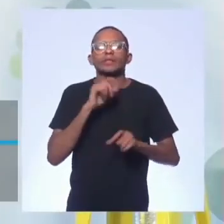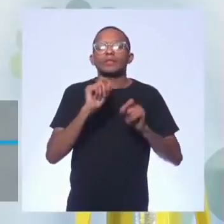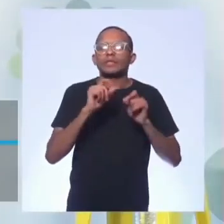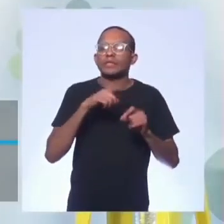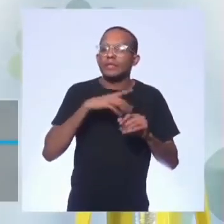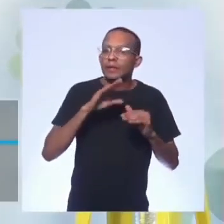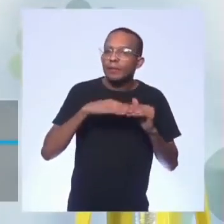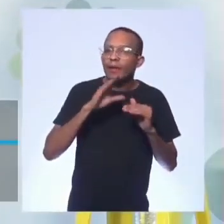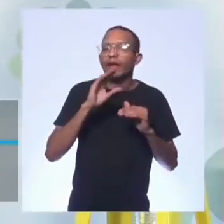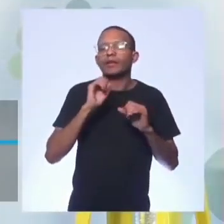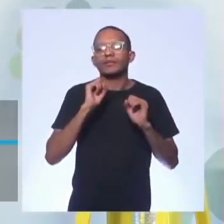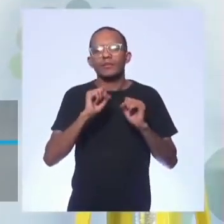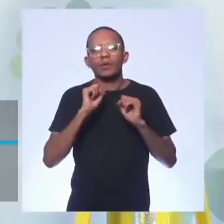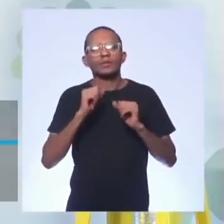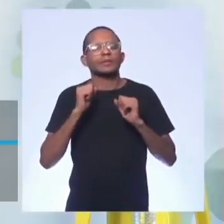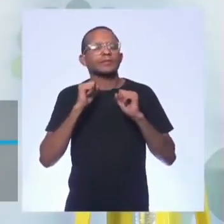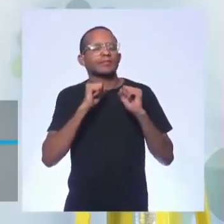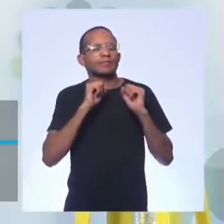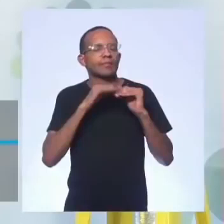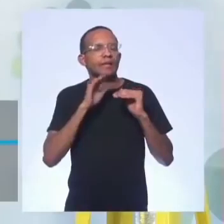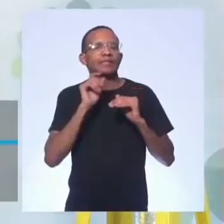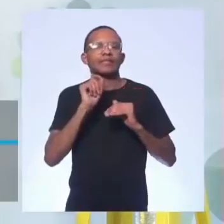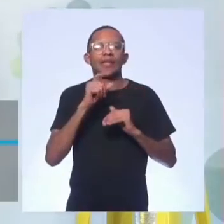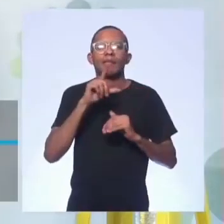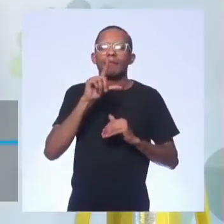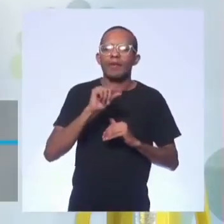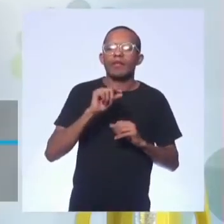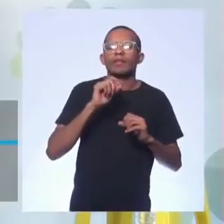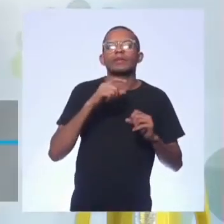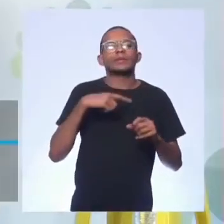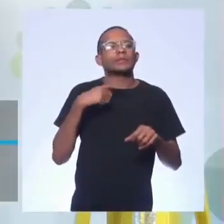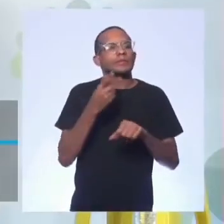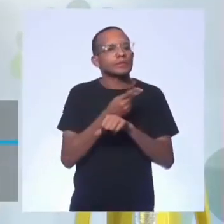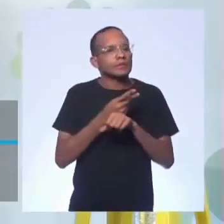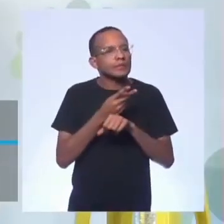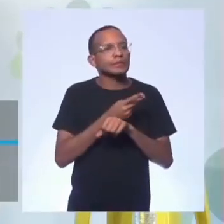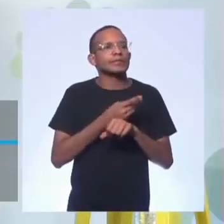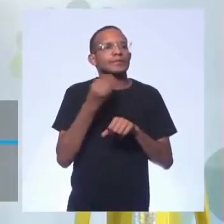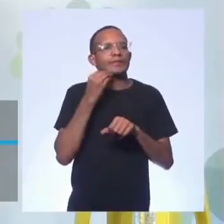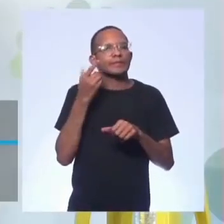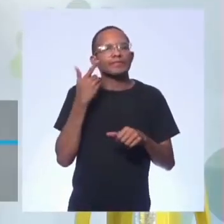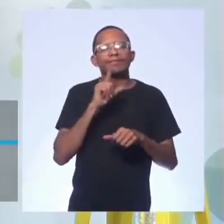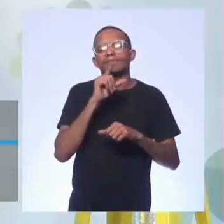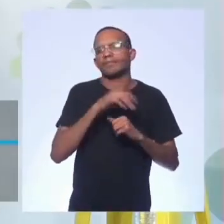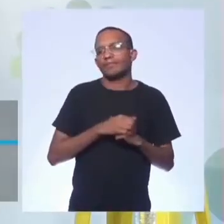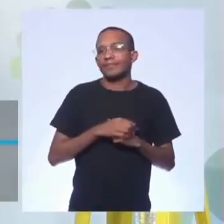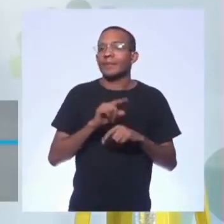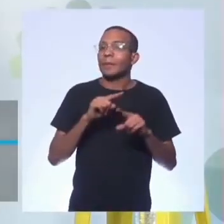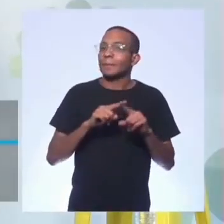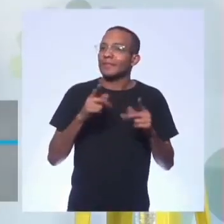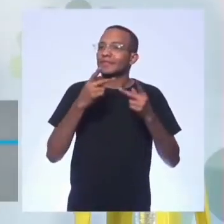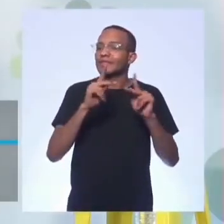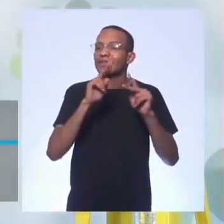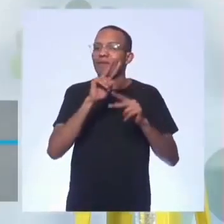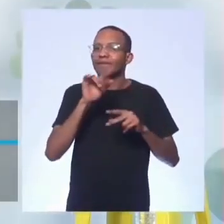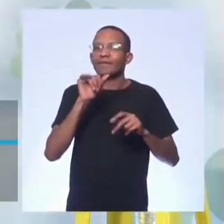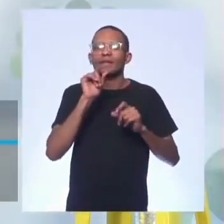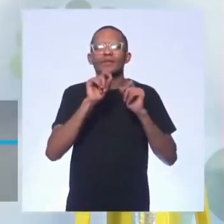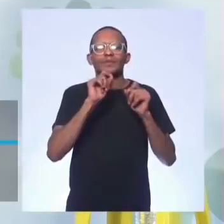tem mais pode mais e quem tem menos corre atrás do prejuízo, legal? Só que isso